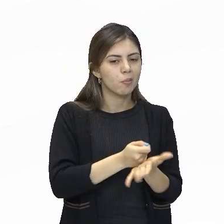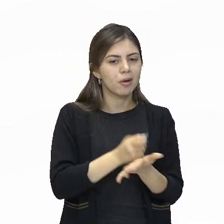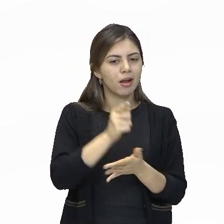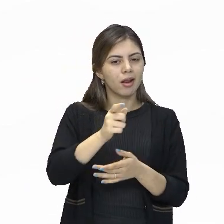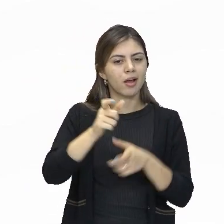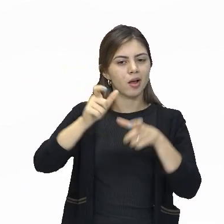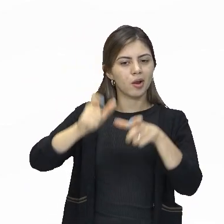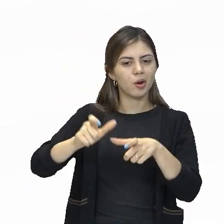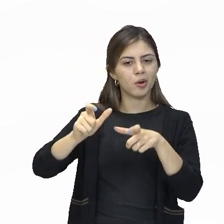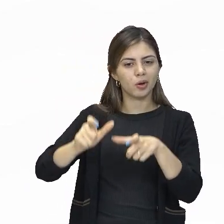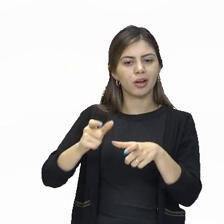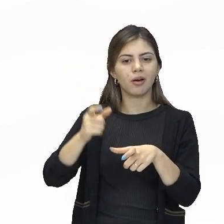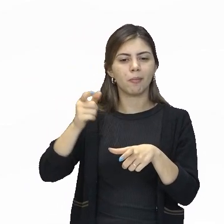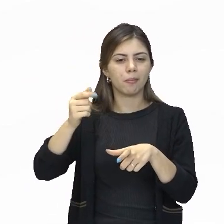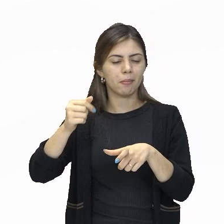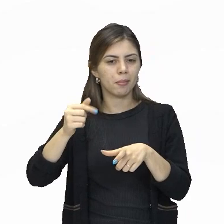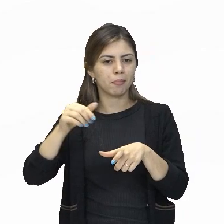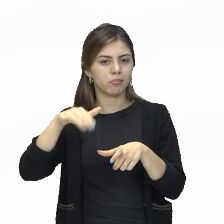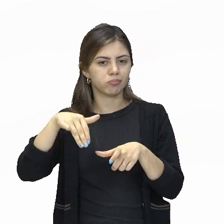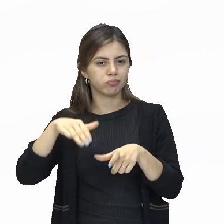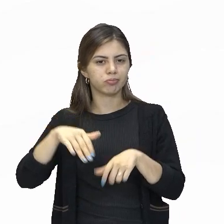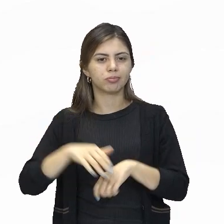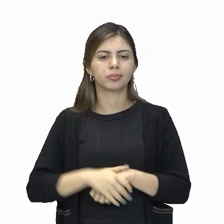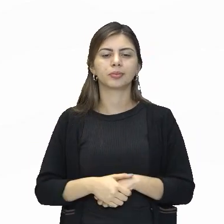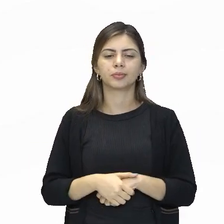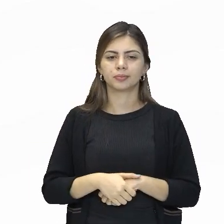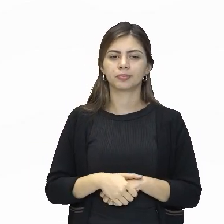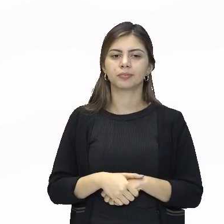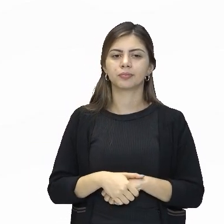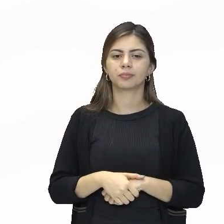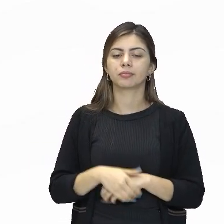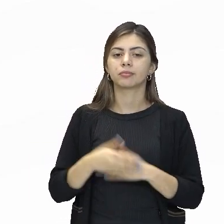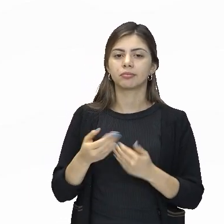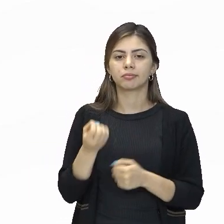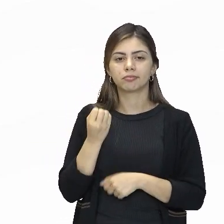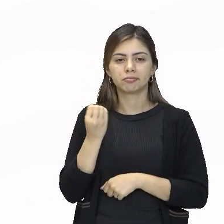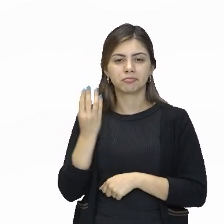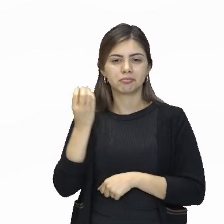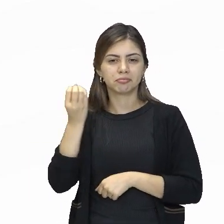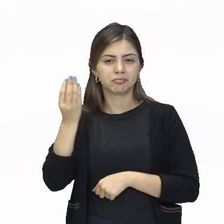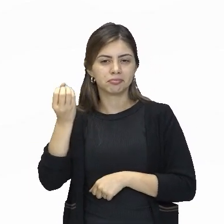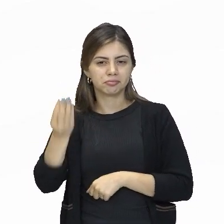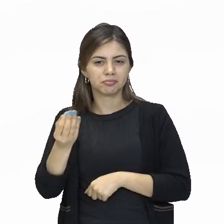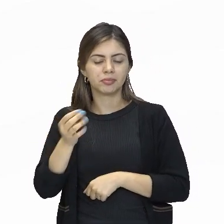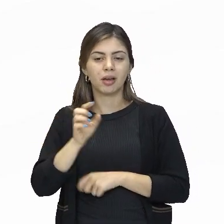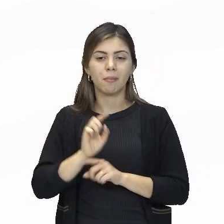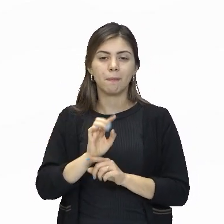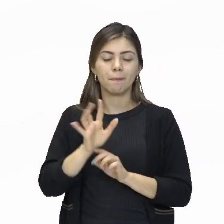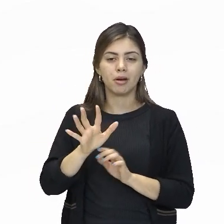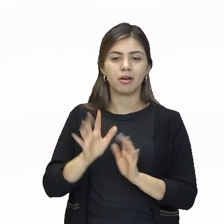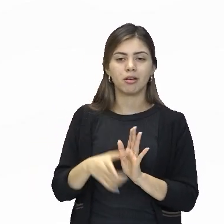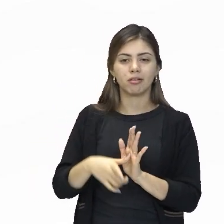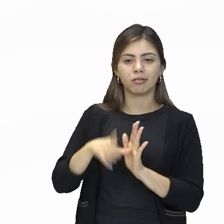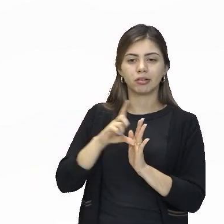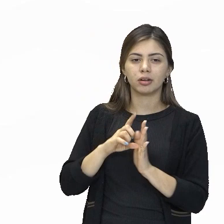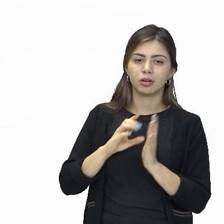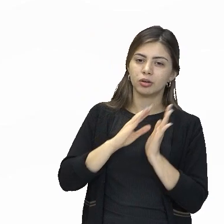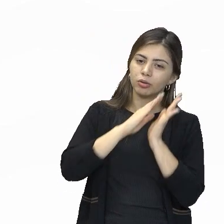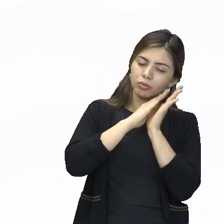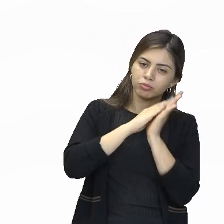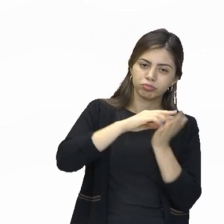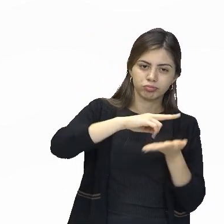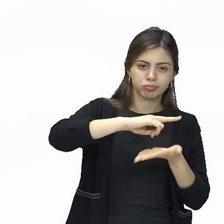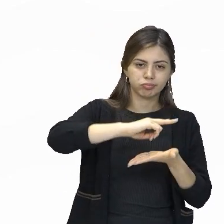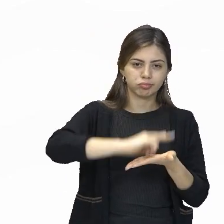por conta do Vale de Vicente. Tinha sido para a viagem, mas antes dormir no chão do